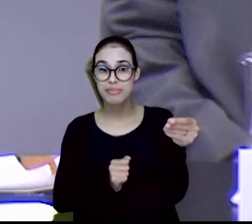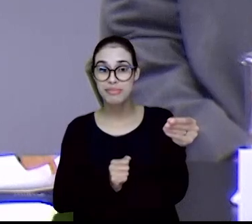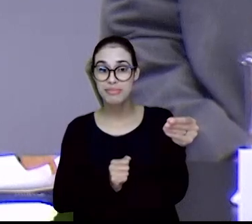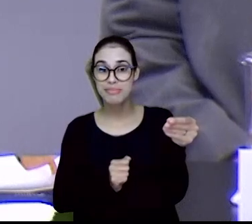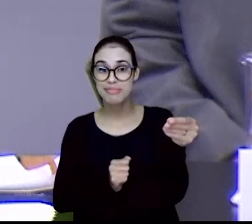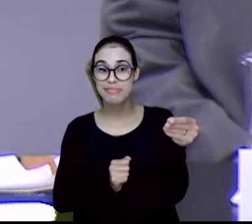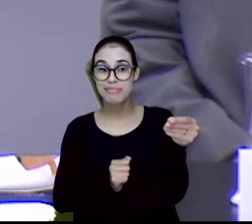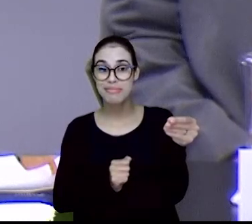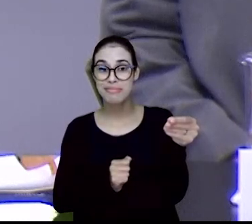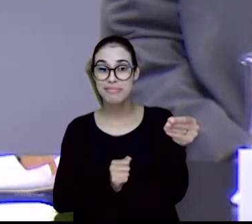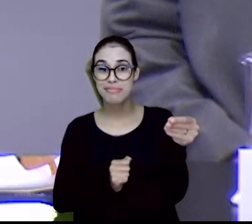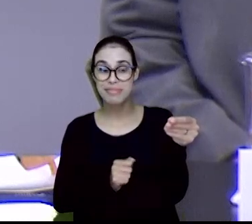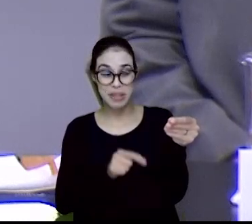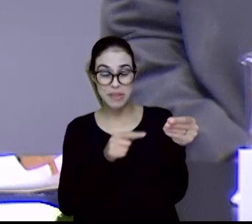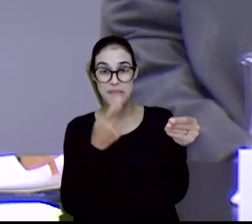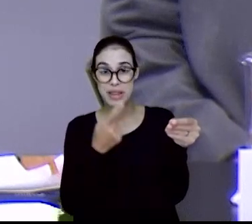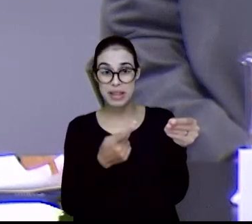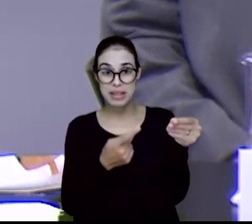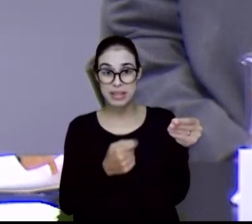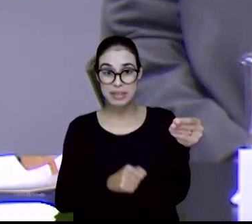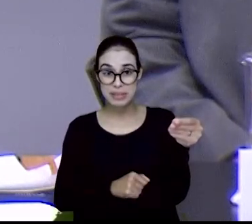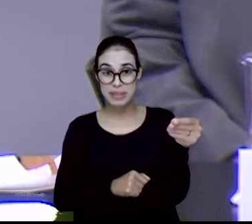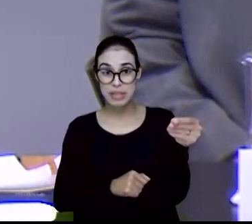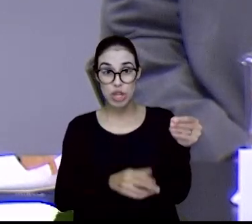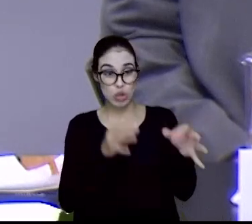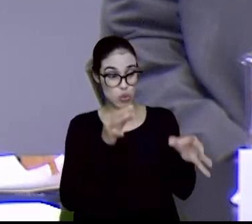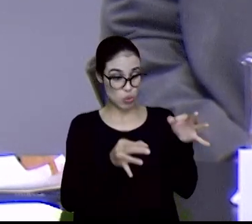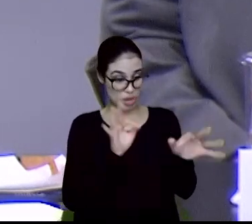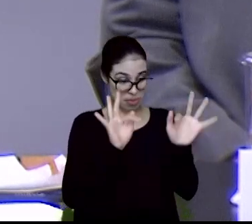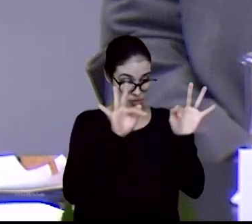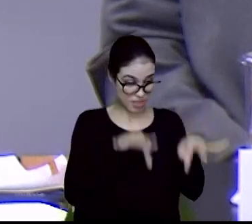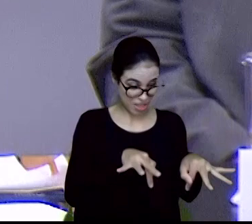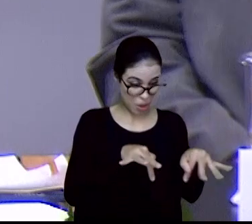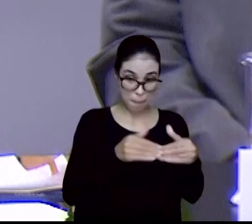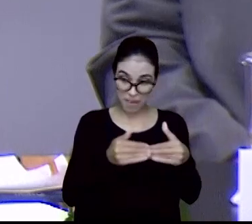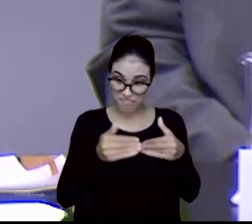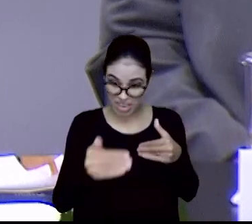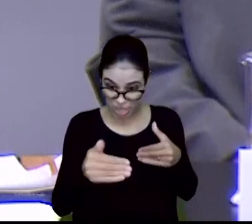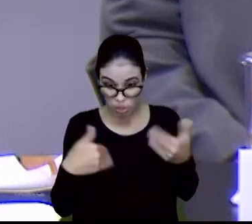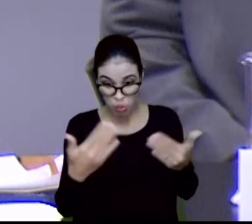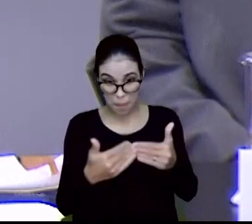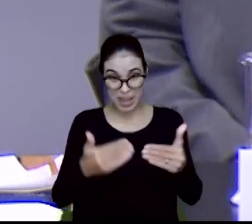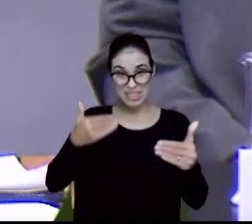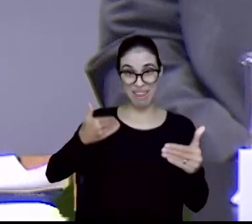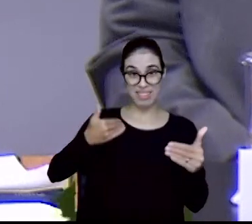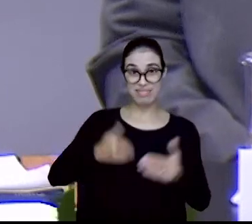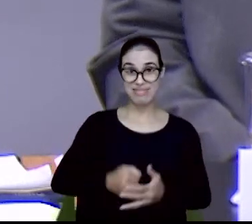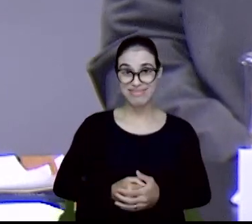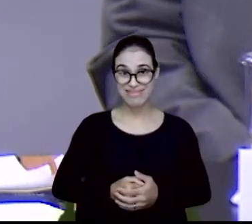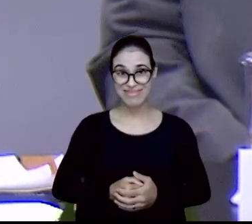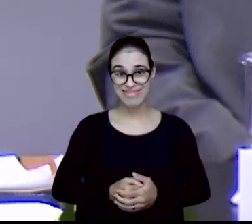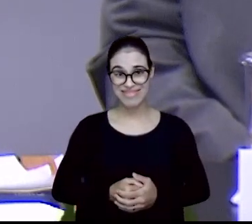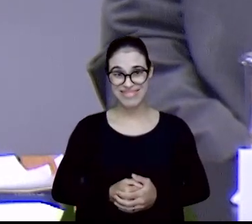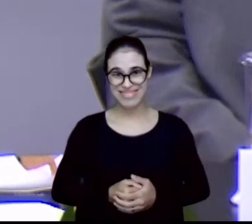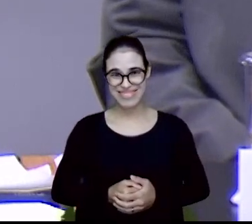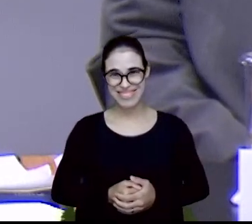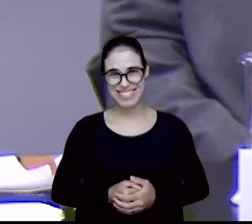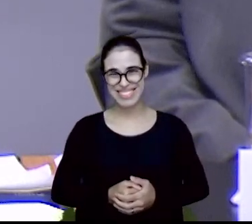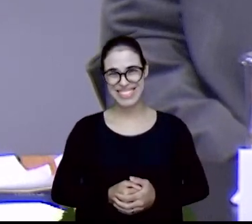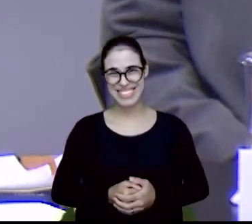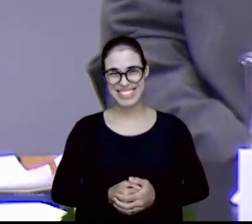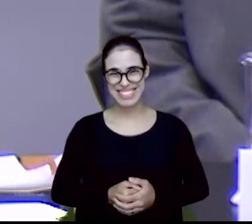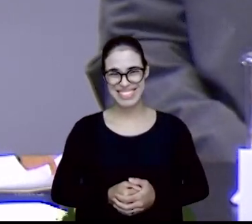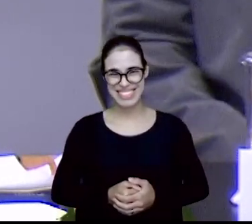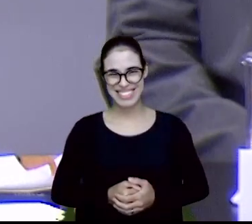papelucho dizia assim, ex nunc para frente, ex tunc para trás.